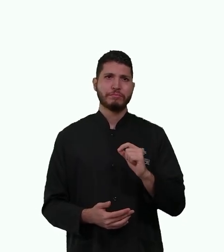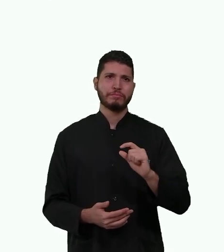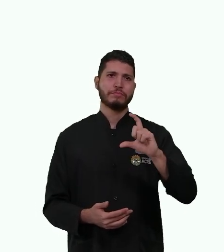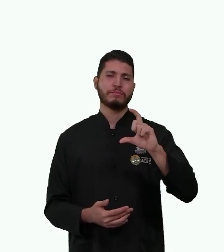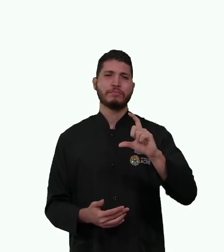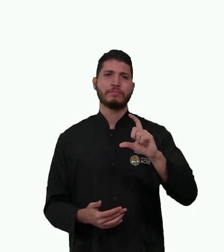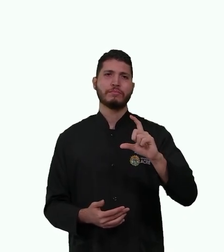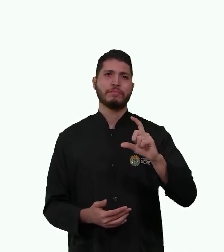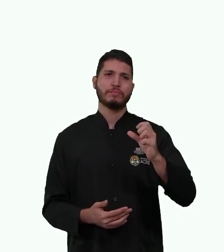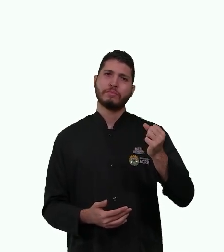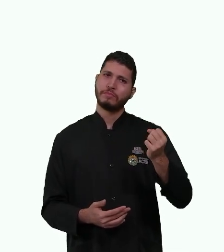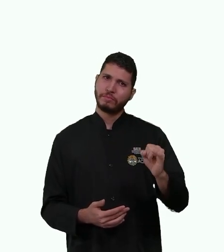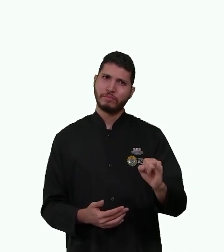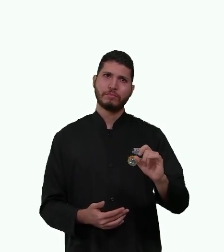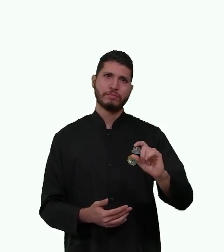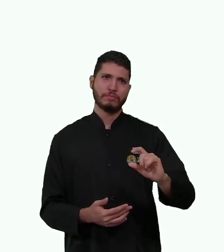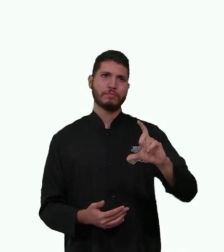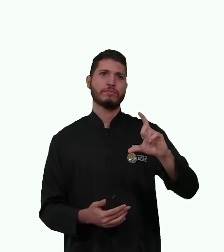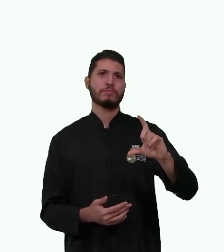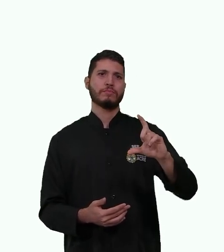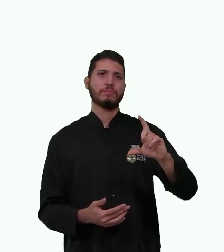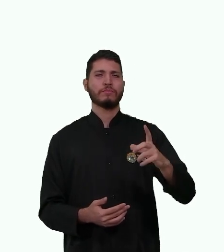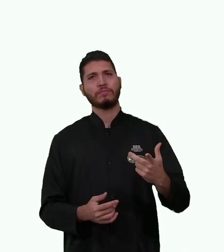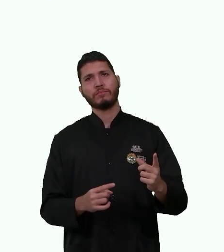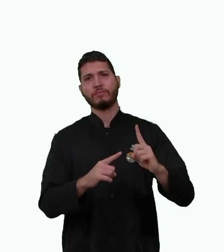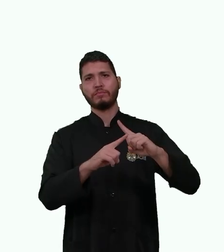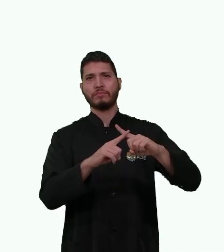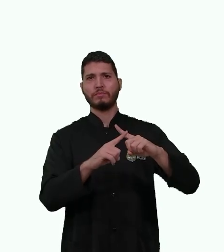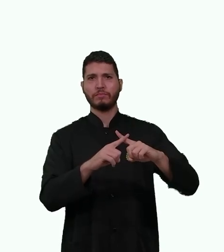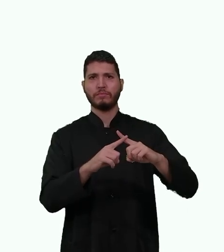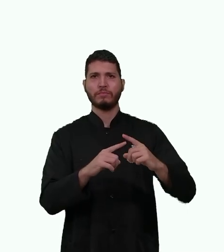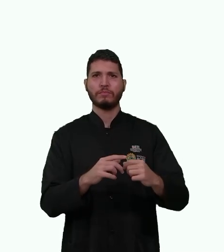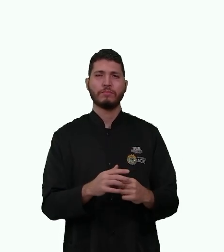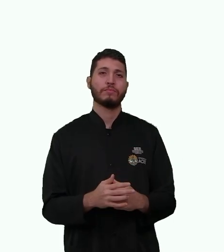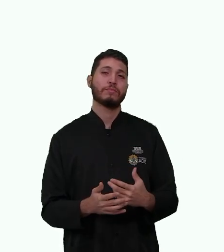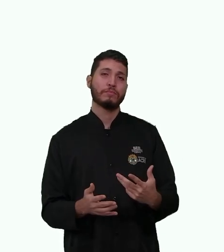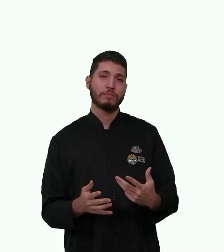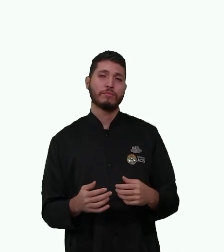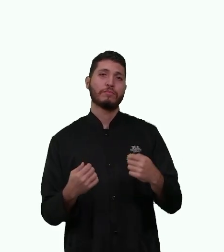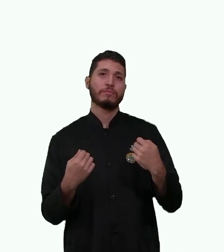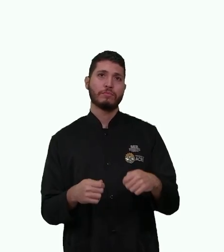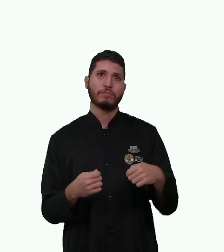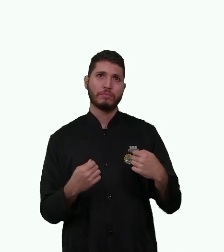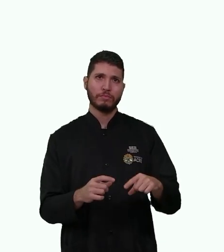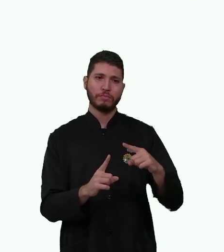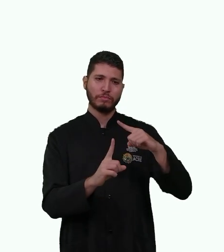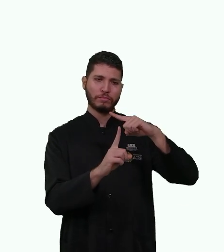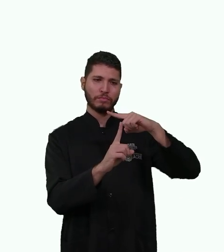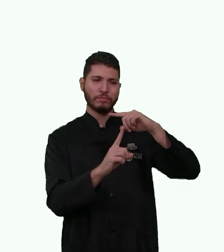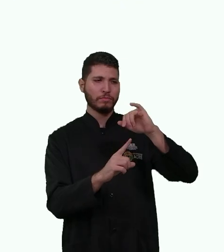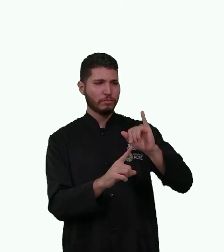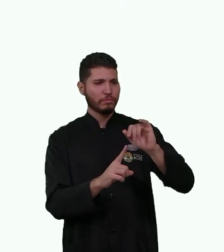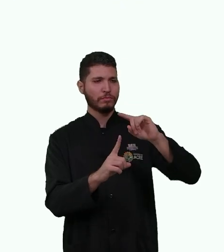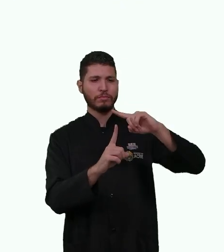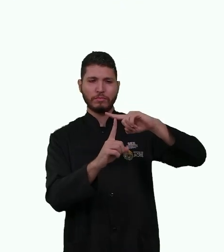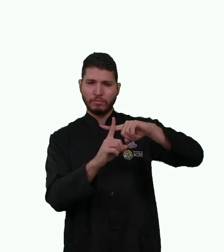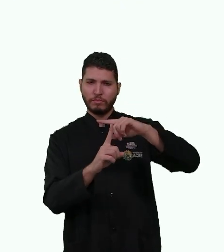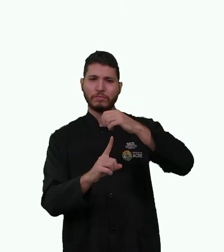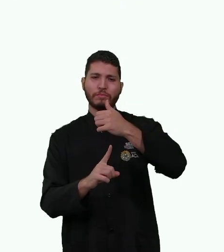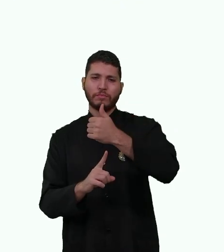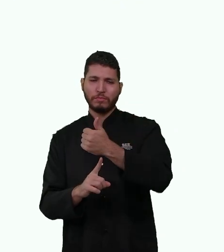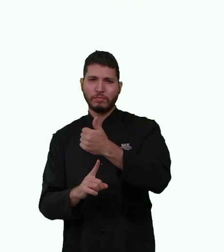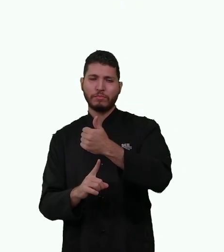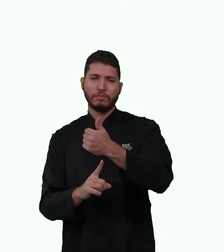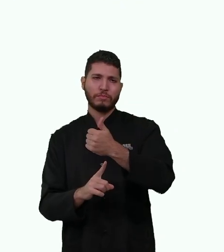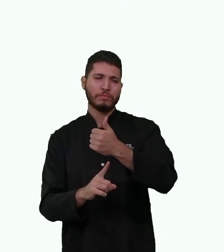um aumento, o fator de multiplicação vai ser dado por uma soma. Então, isso é 1 mais I. Lembrando que o